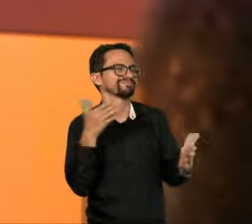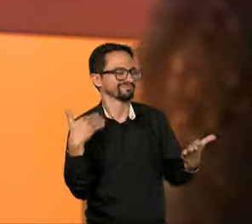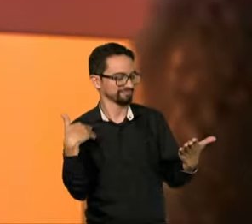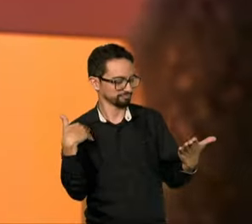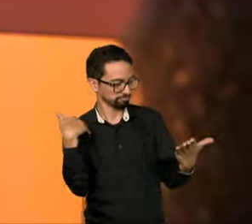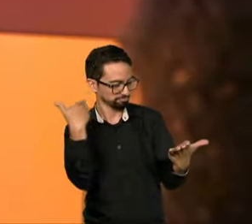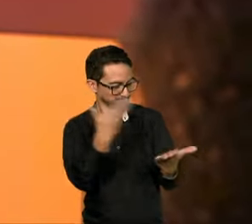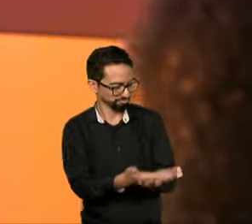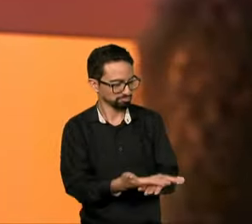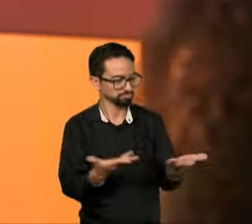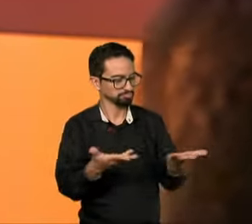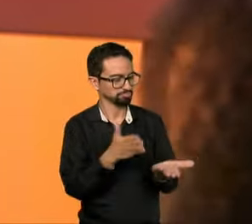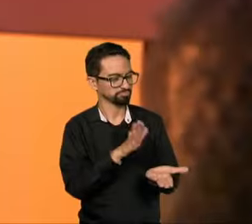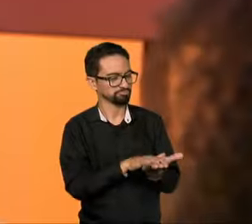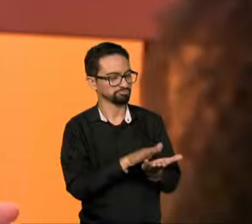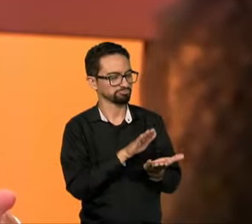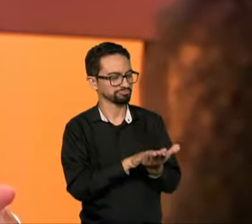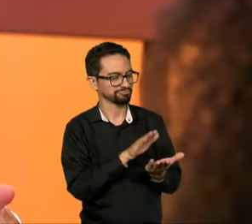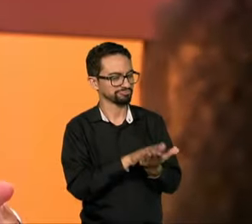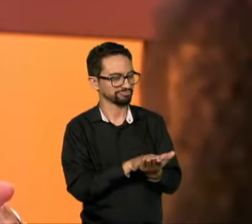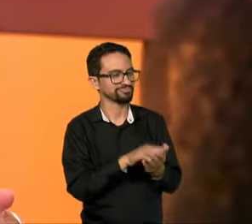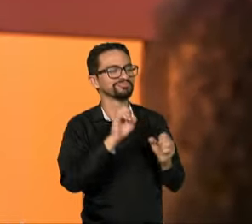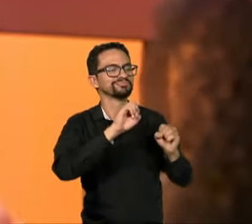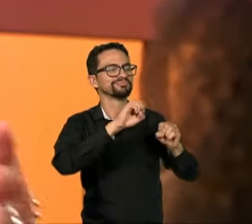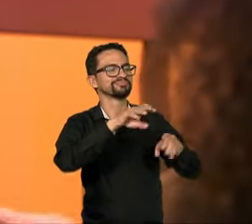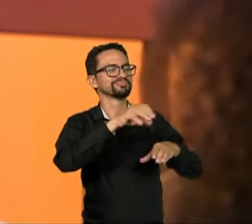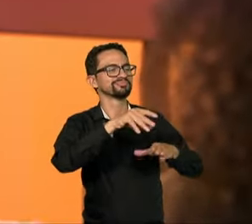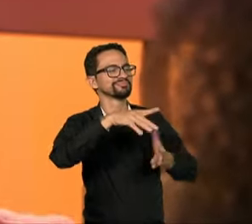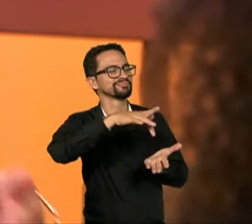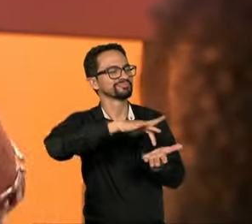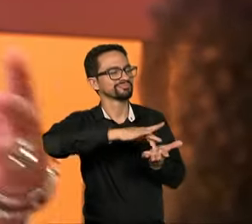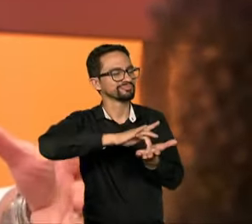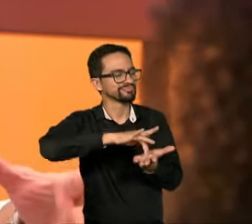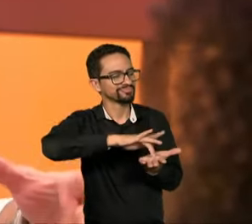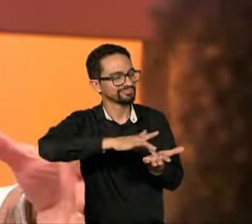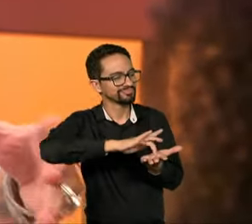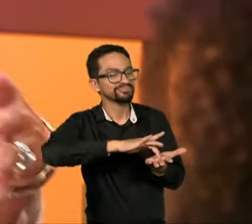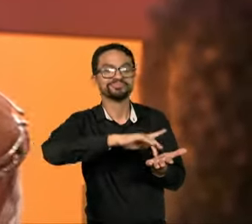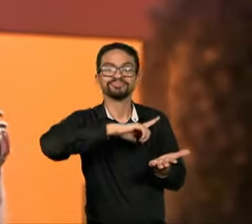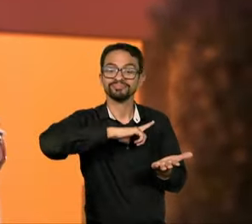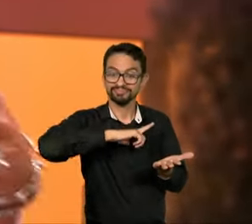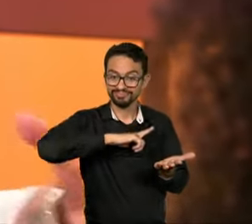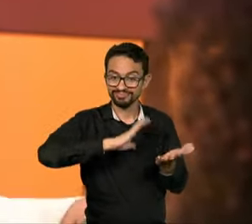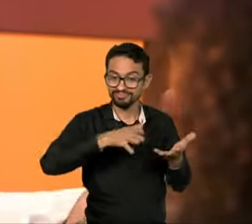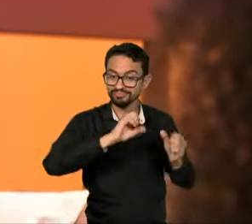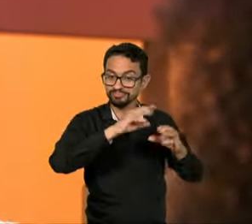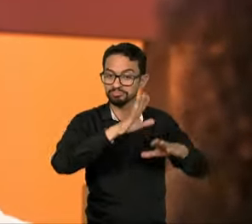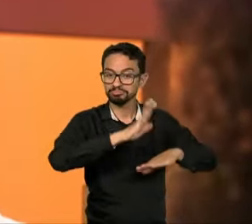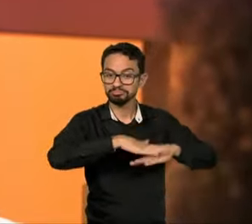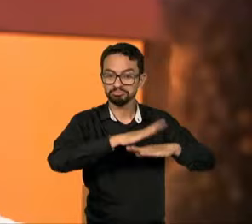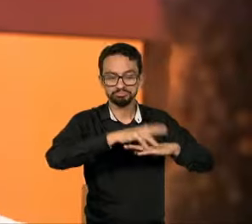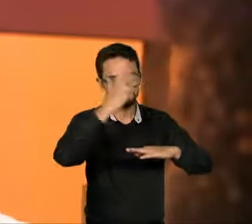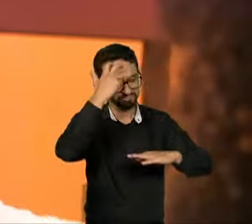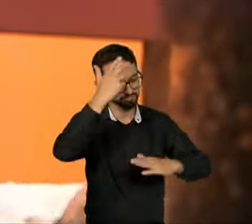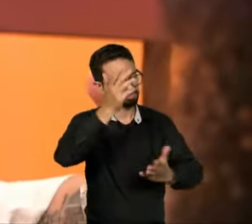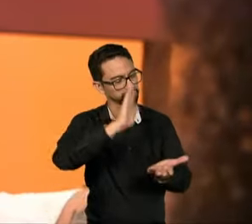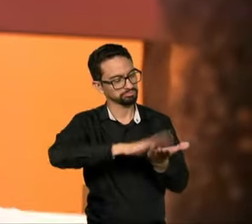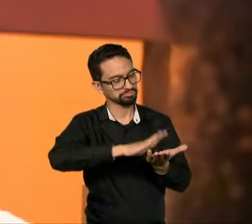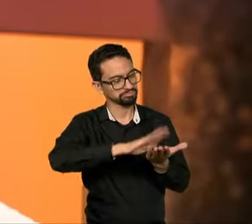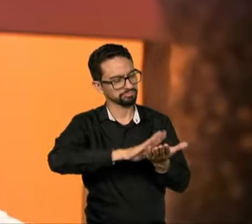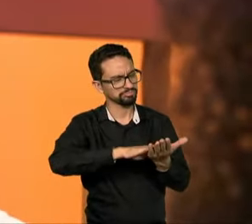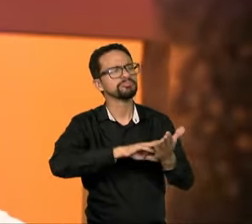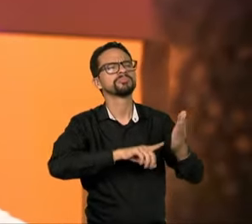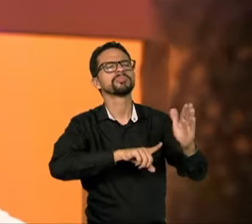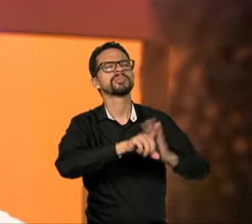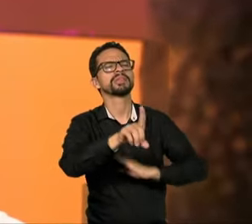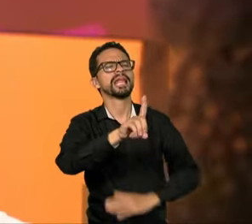você... mantém as suas aulas de balé, faz, que eu já vi você fazendo, gente. Isso é genial, cara. E o Davi,